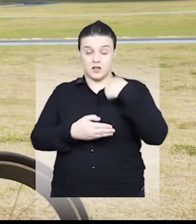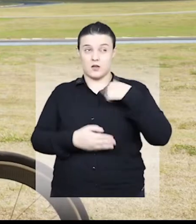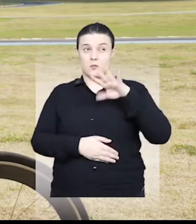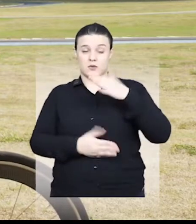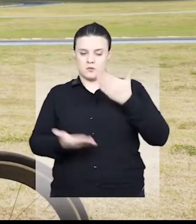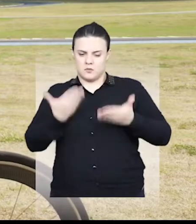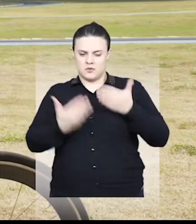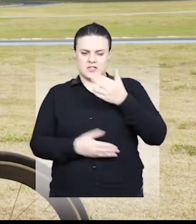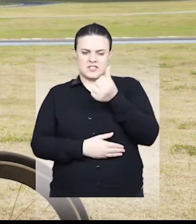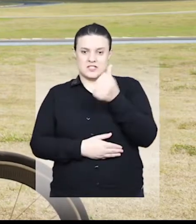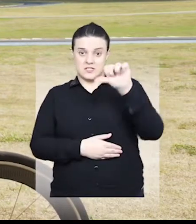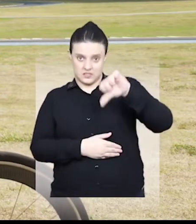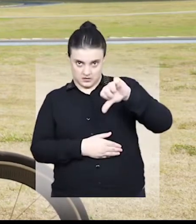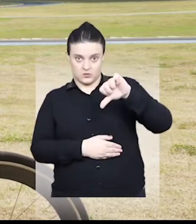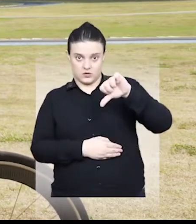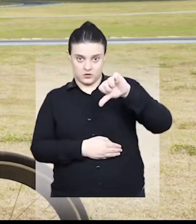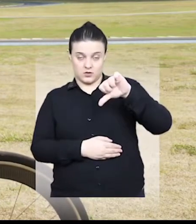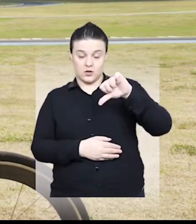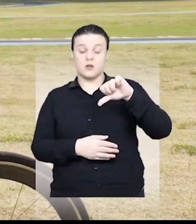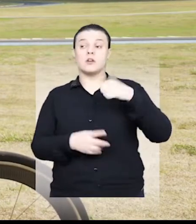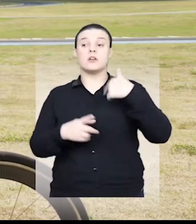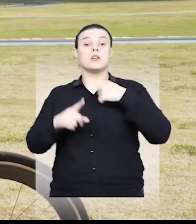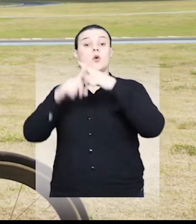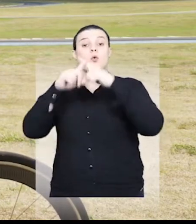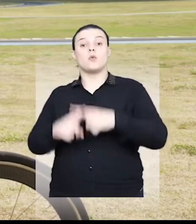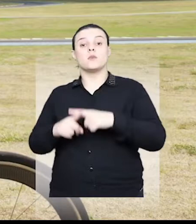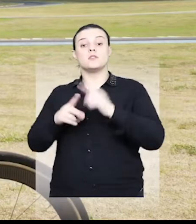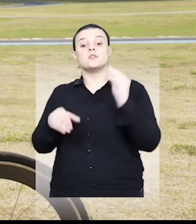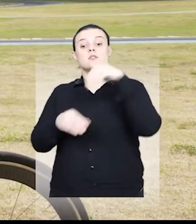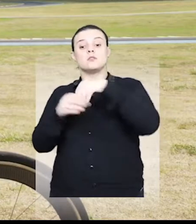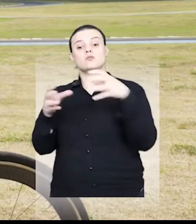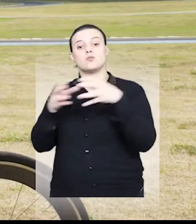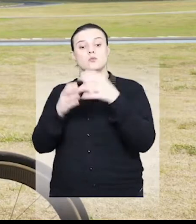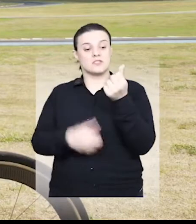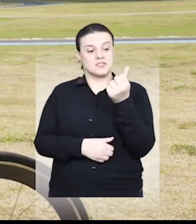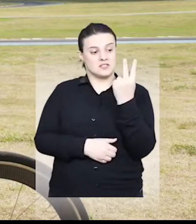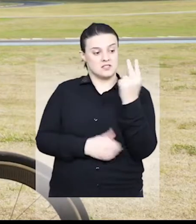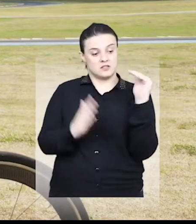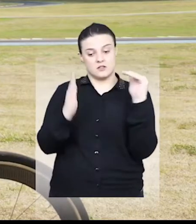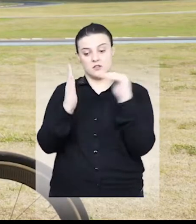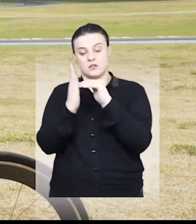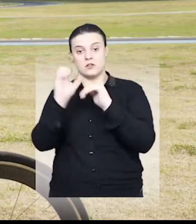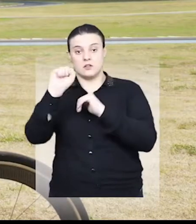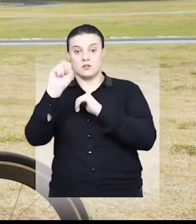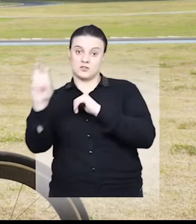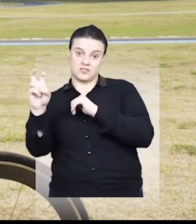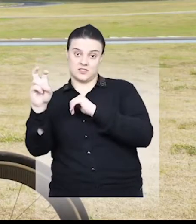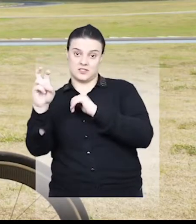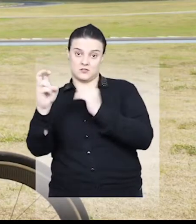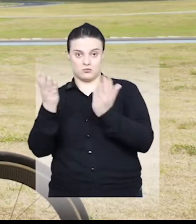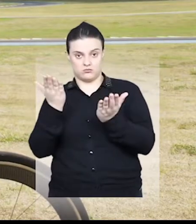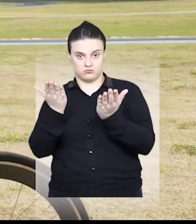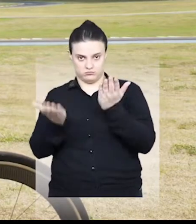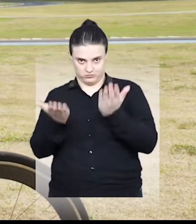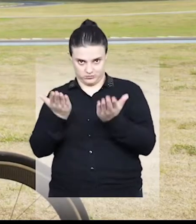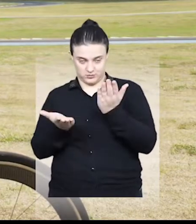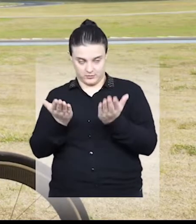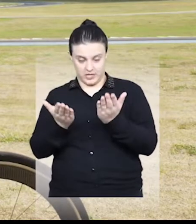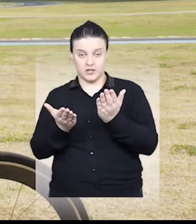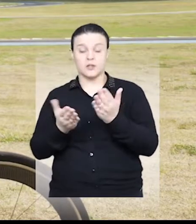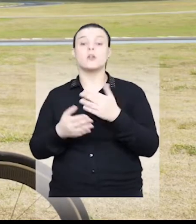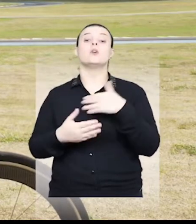eu pesava em torno de 69 quilos e competi na categoria de 62 até 85 quilos.